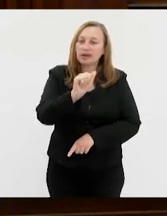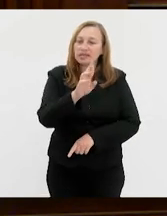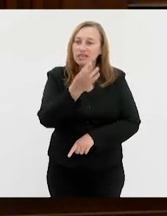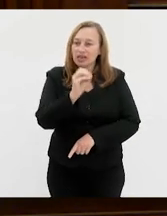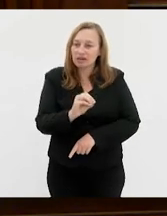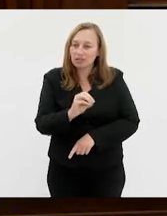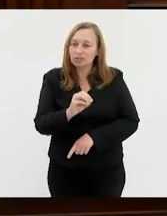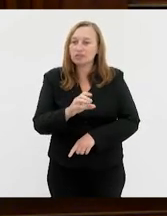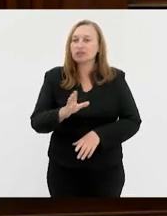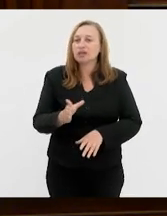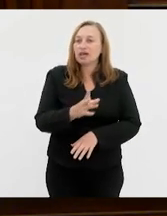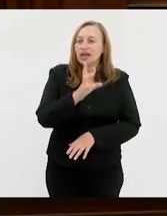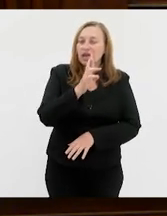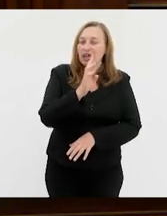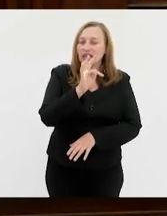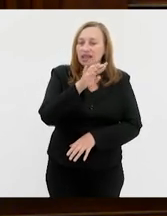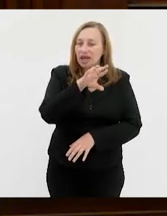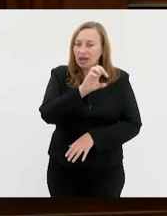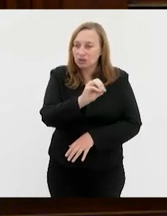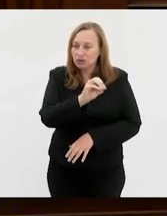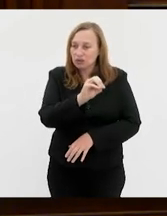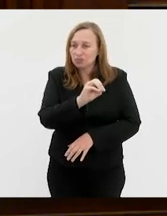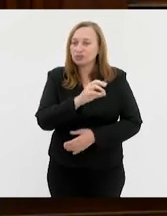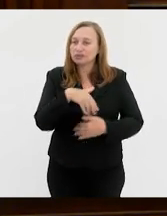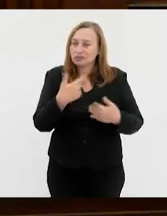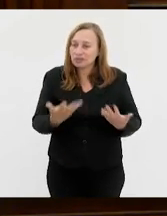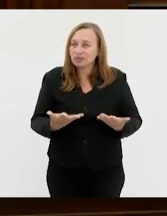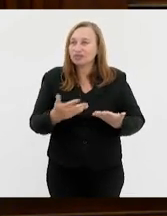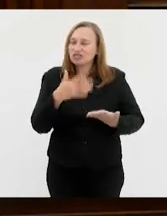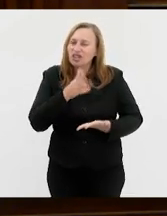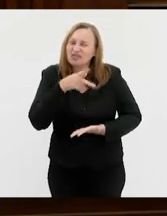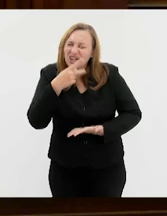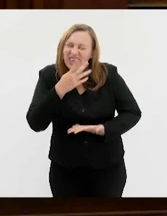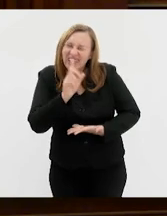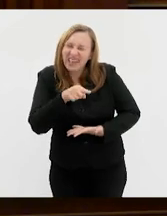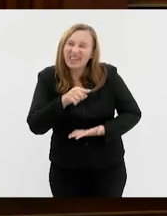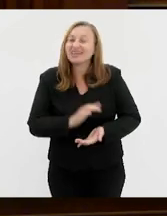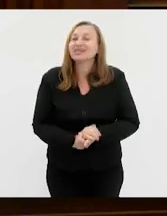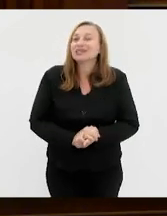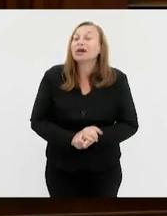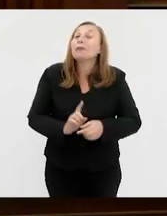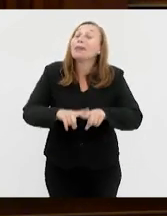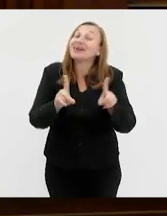Renato e Jorge, né? Eu já falei, né? Mas que,